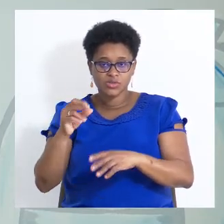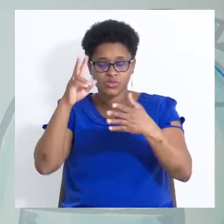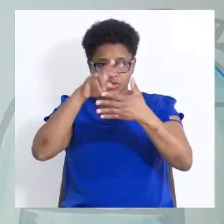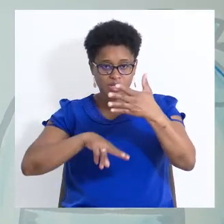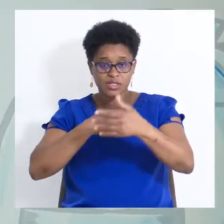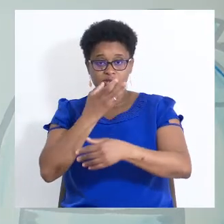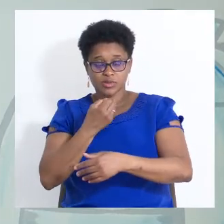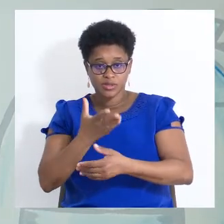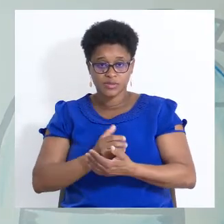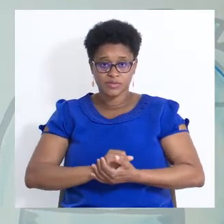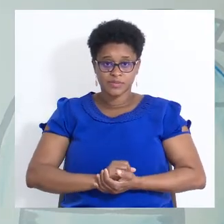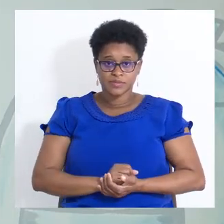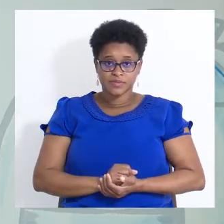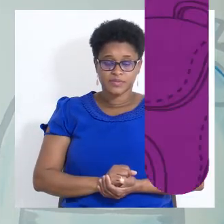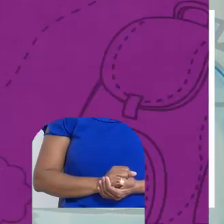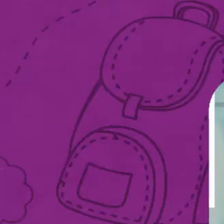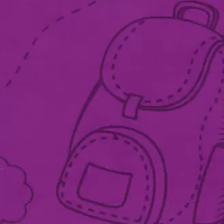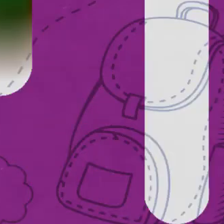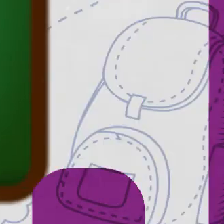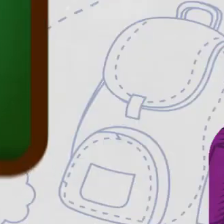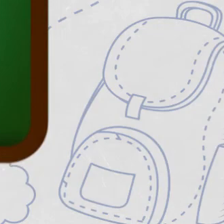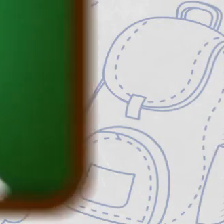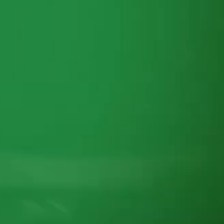do texto argumentativo.